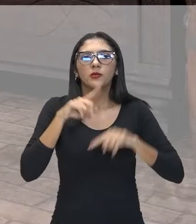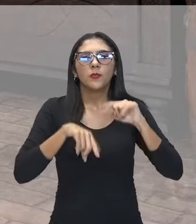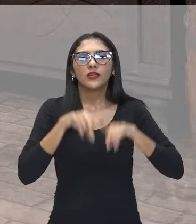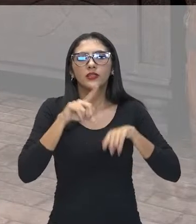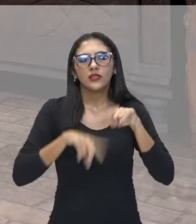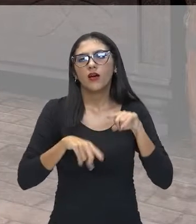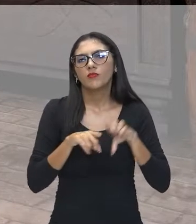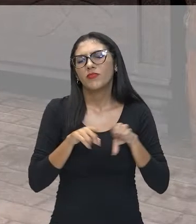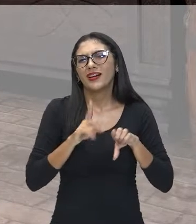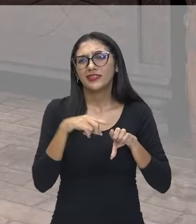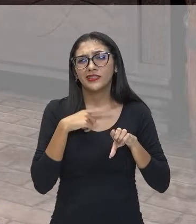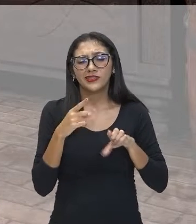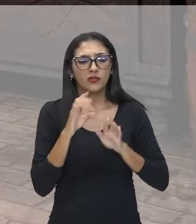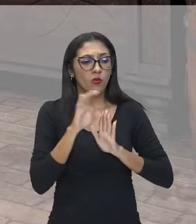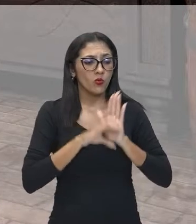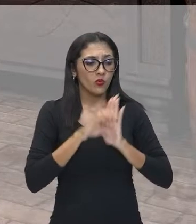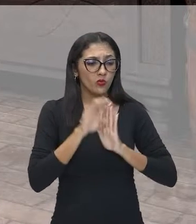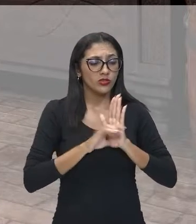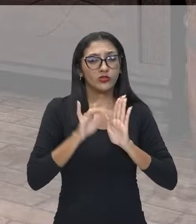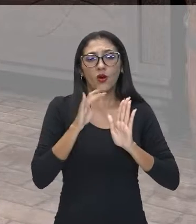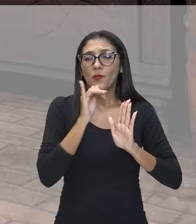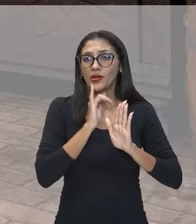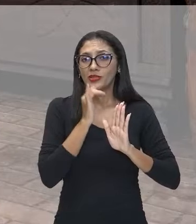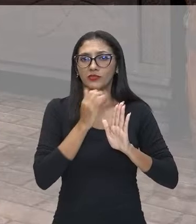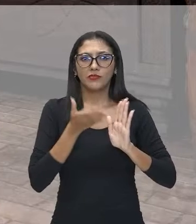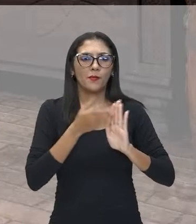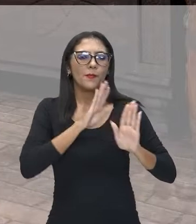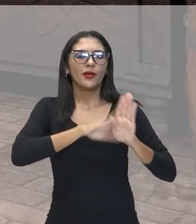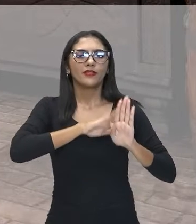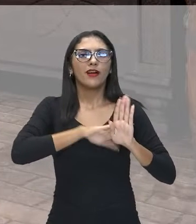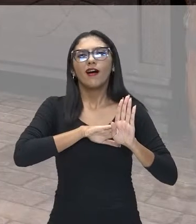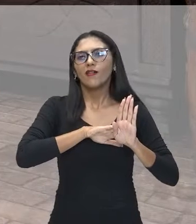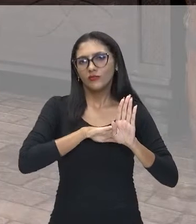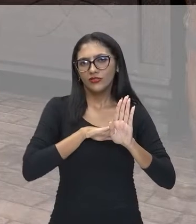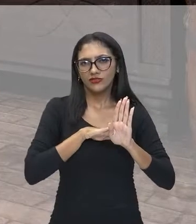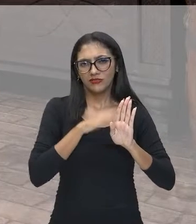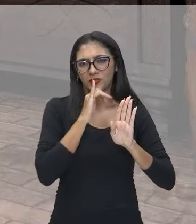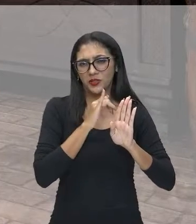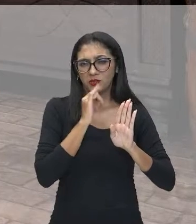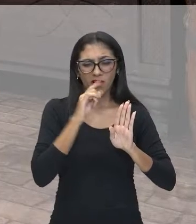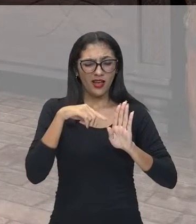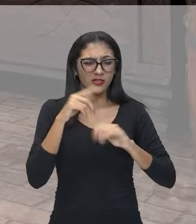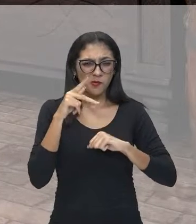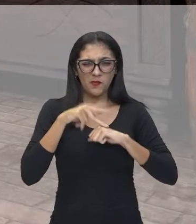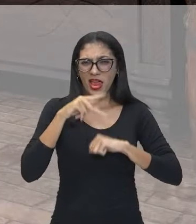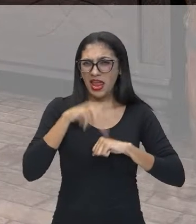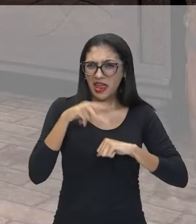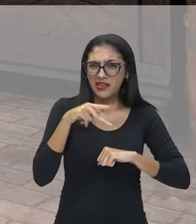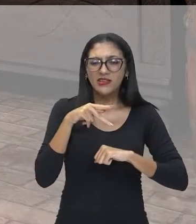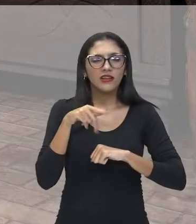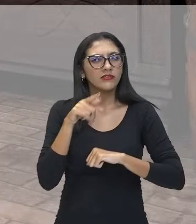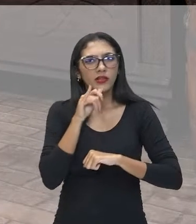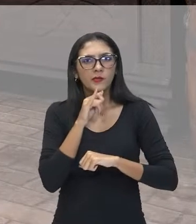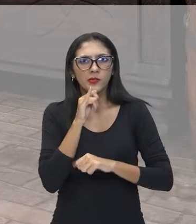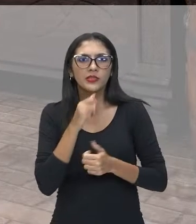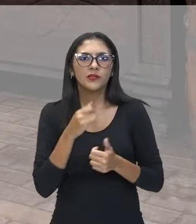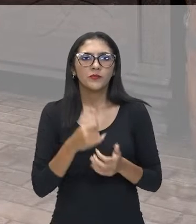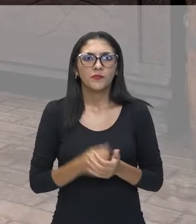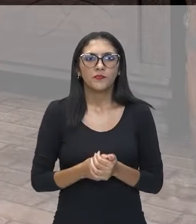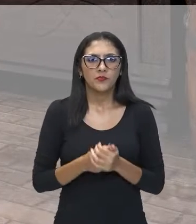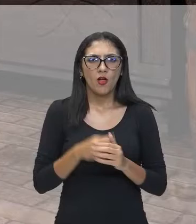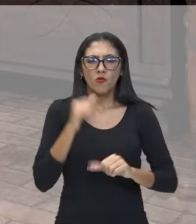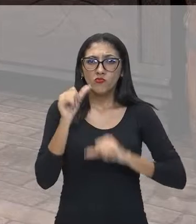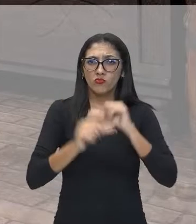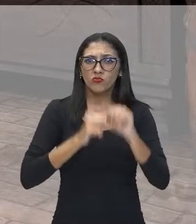tem um conceito metafórico, né? A ideia da pedra filosofal é justamente transformar